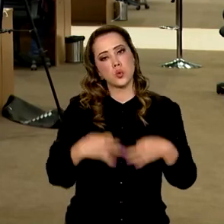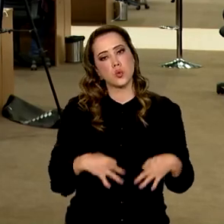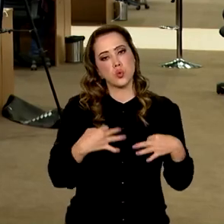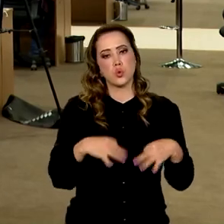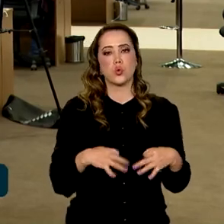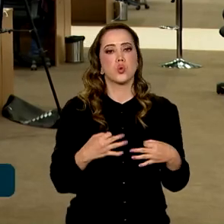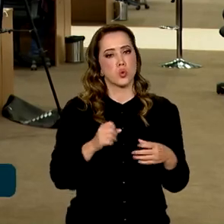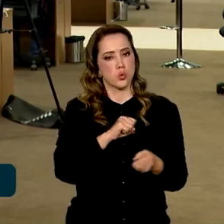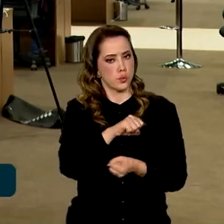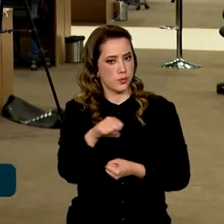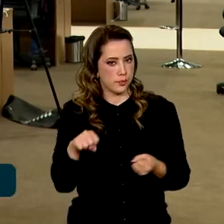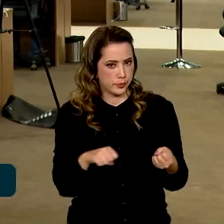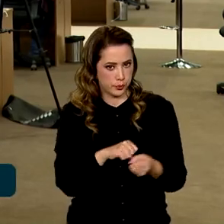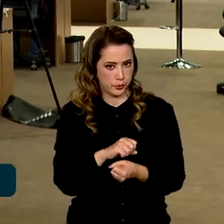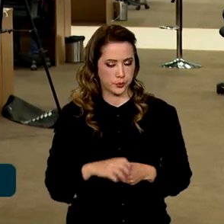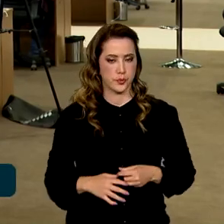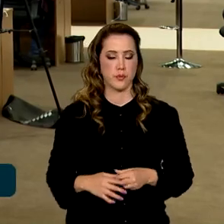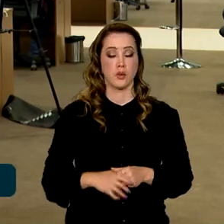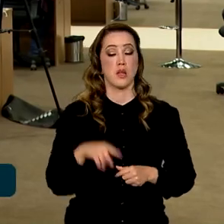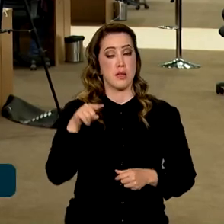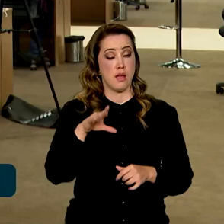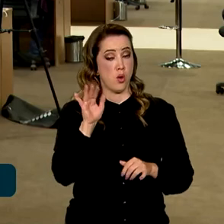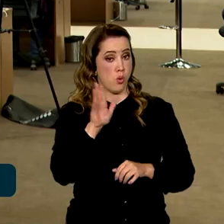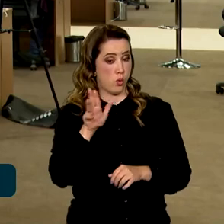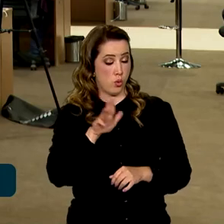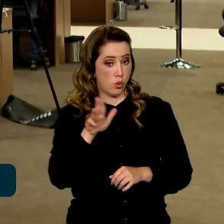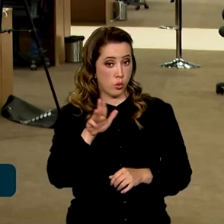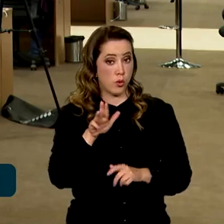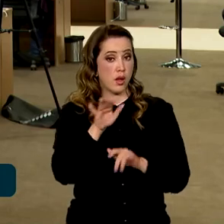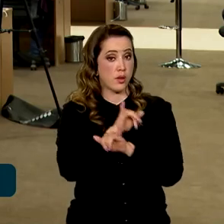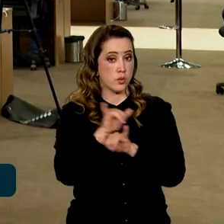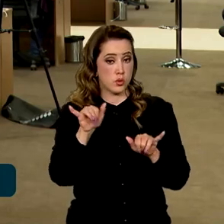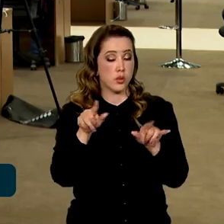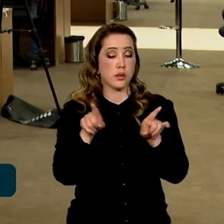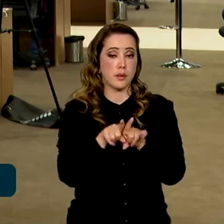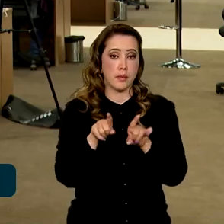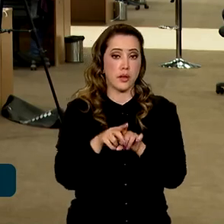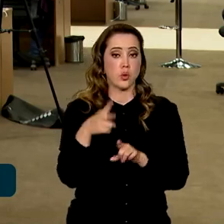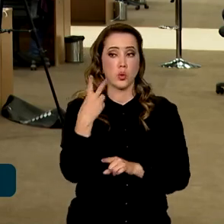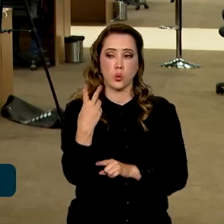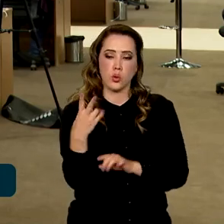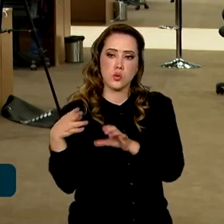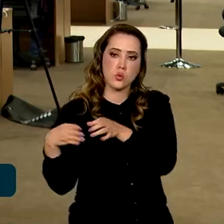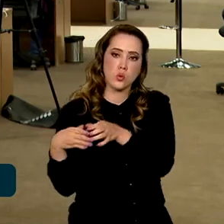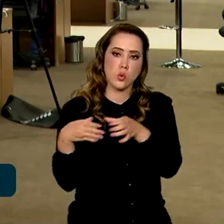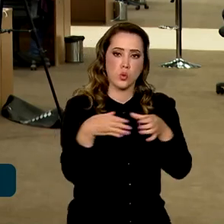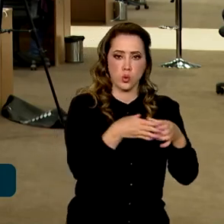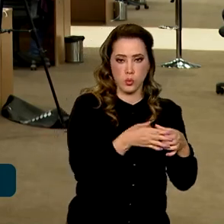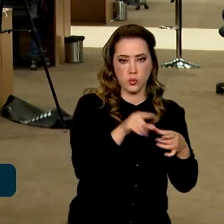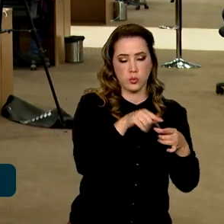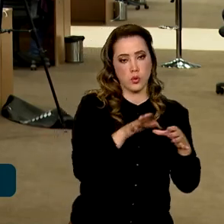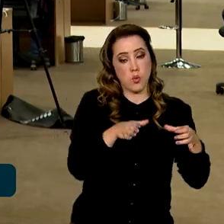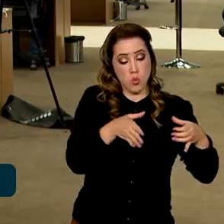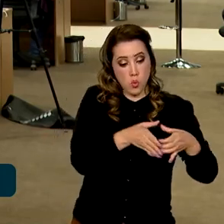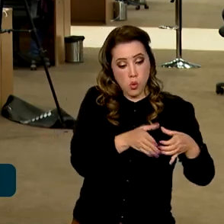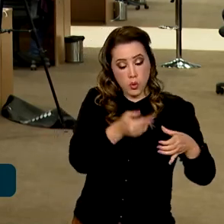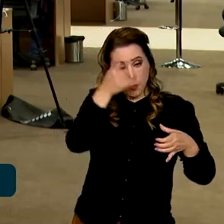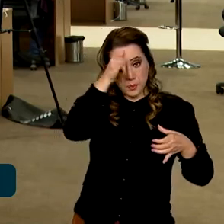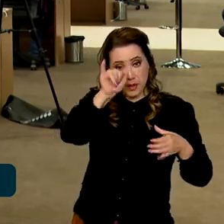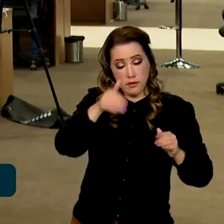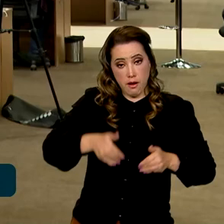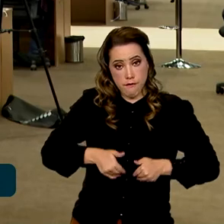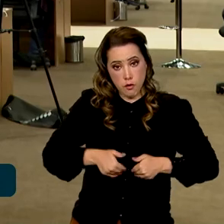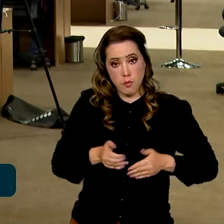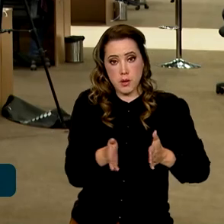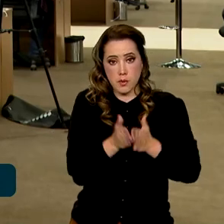Planeta Sustentável. Lula anunciou ainda a criação de duas forças-tarefas: a Aliança Global contra a Fome e a